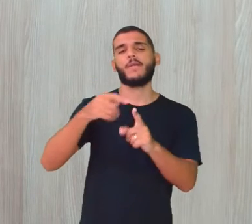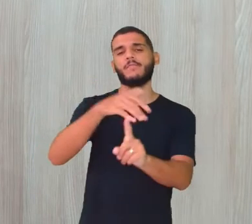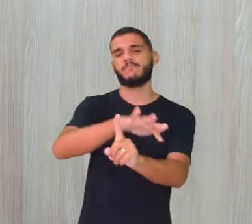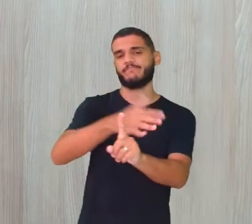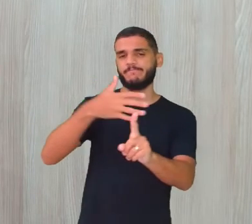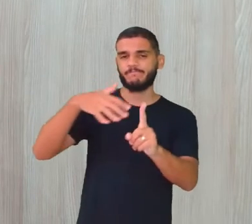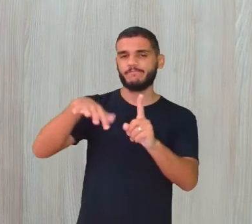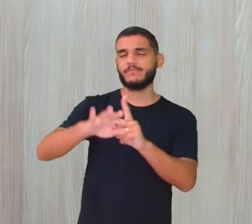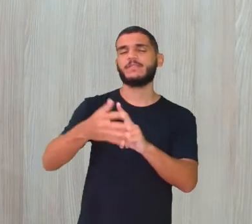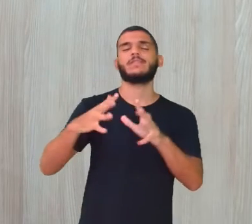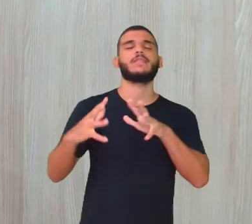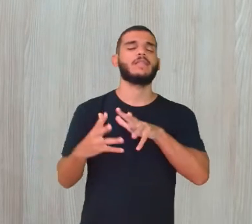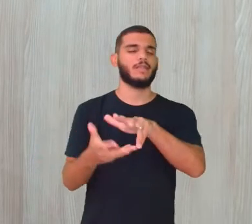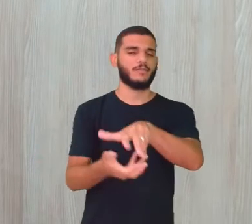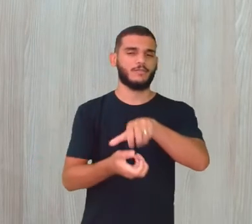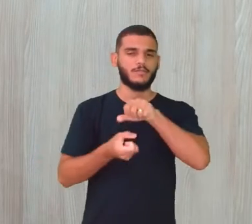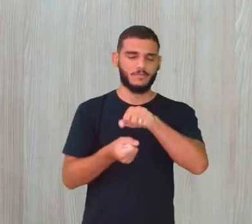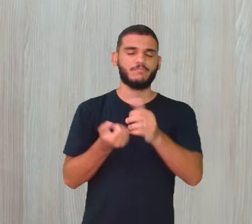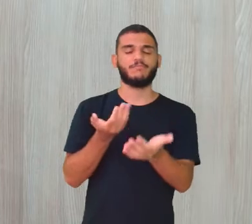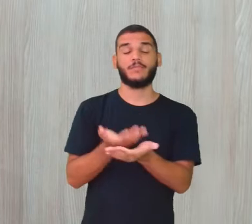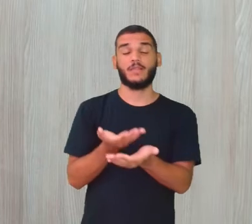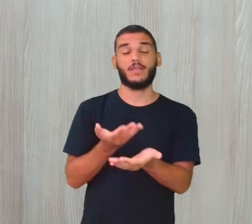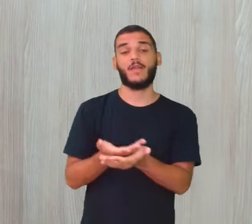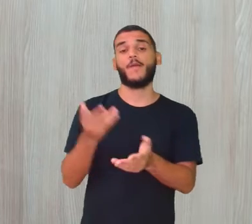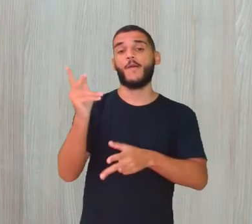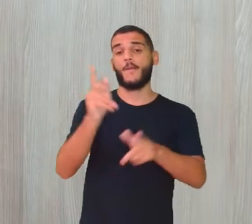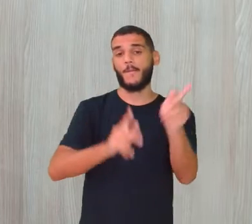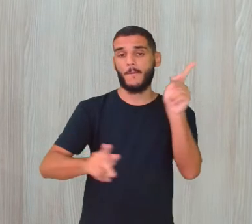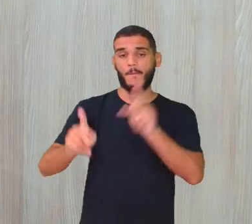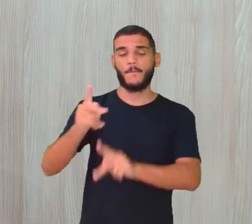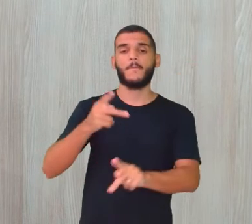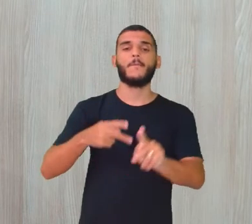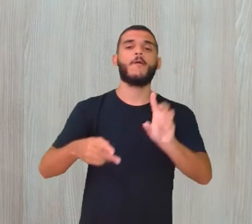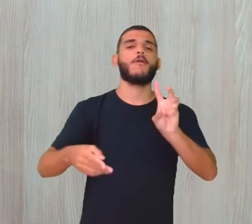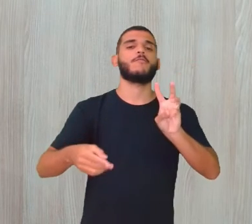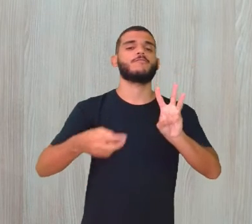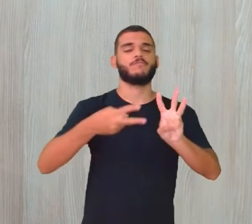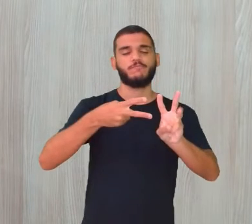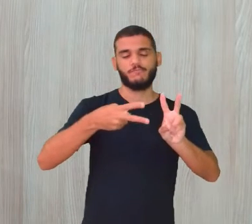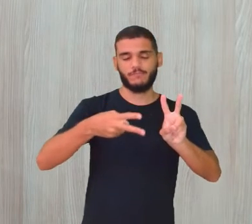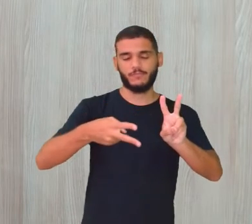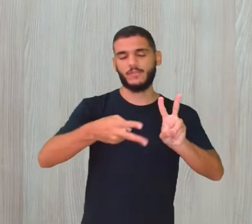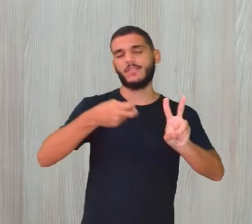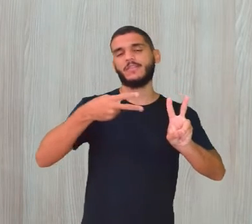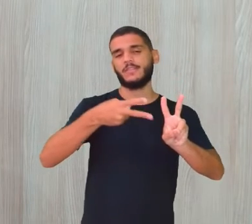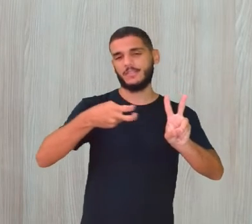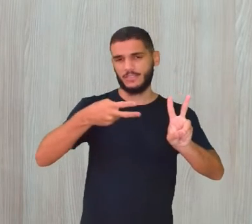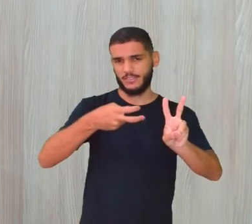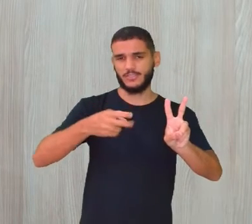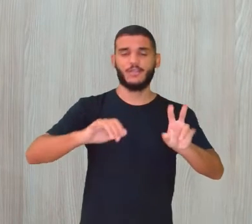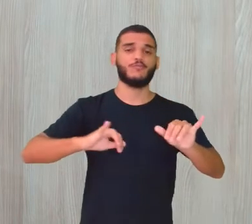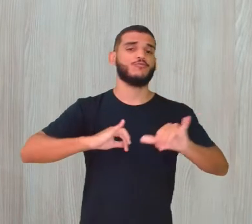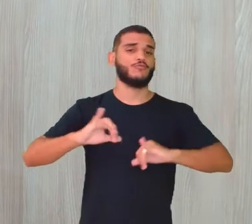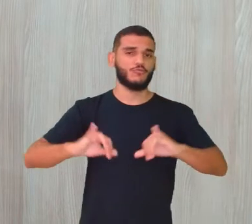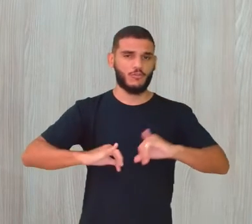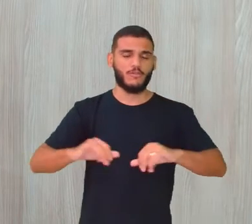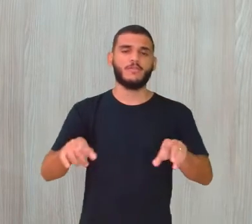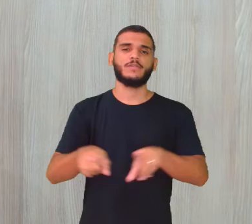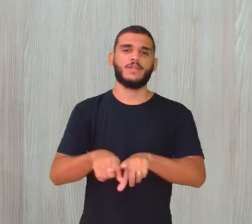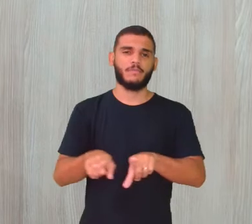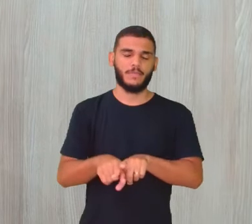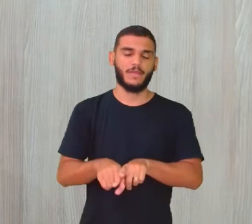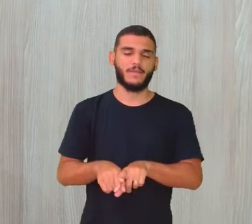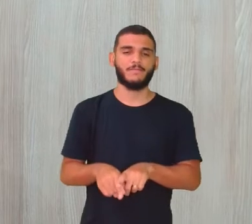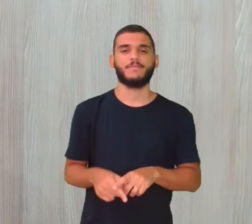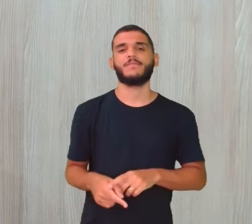aulas de sustentabilidade, os povos indígenas também sofrem sobre isso. E também aí há um racismo,